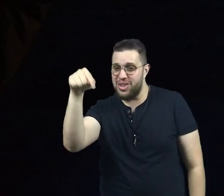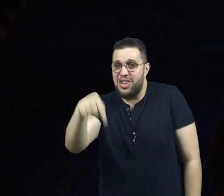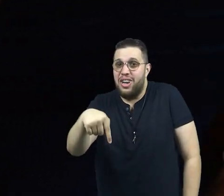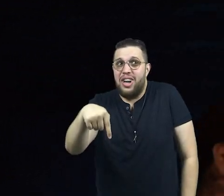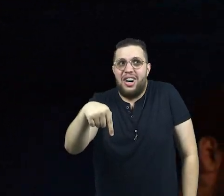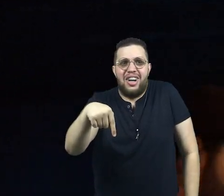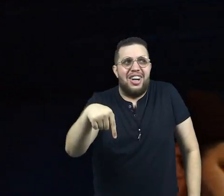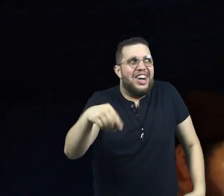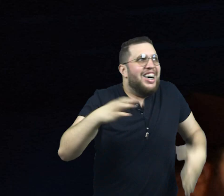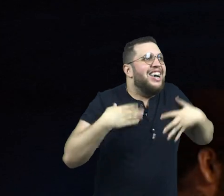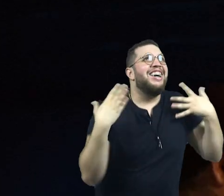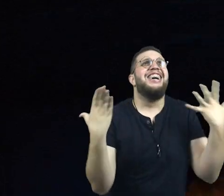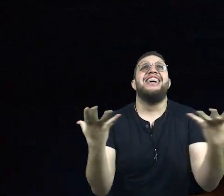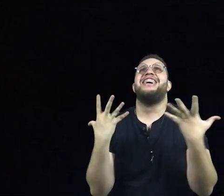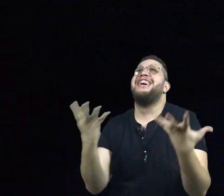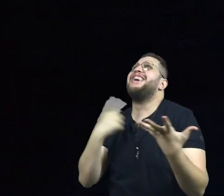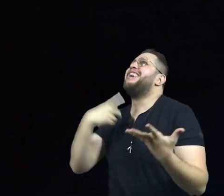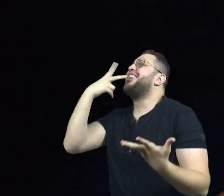outra vez.